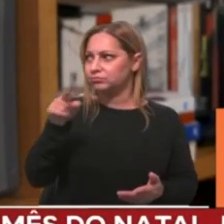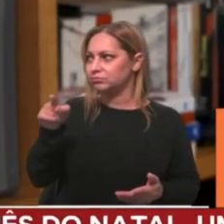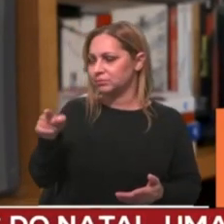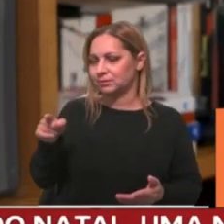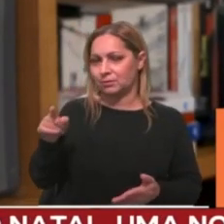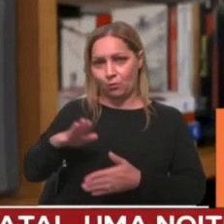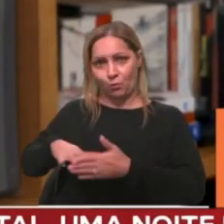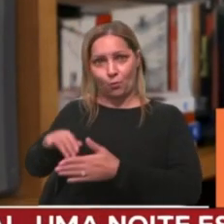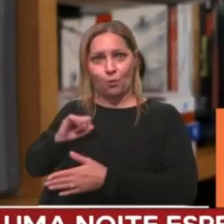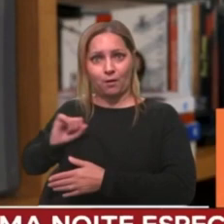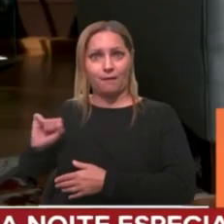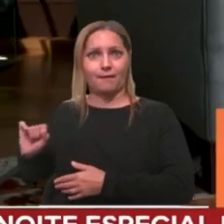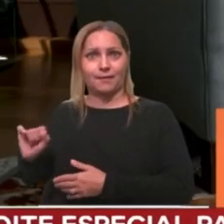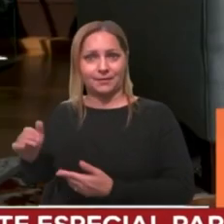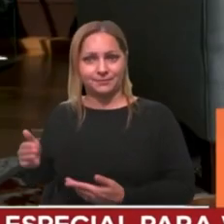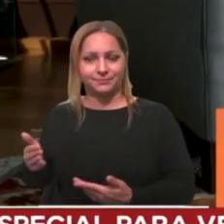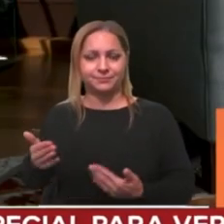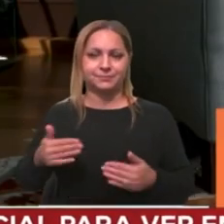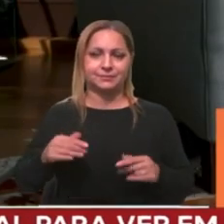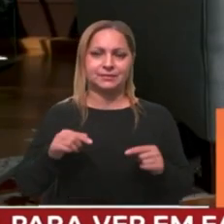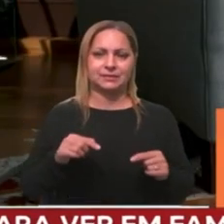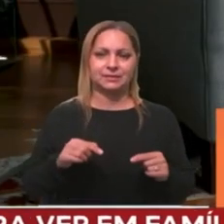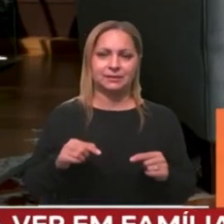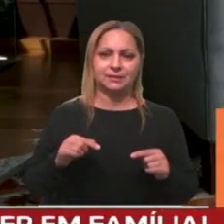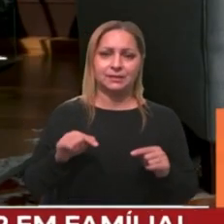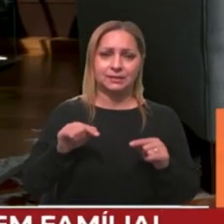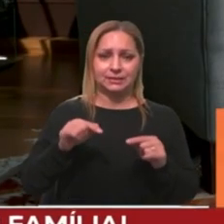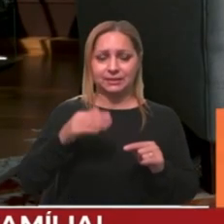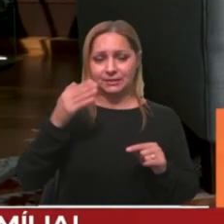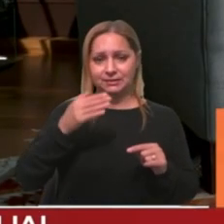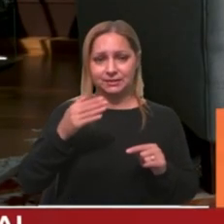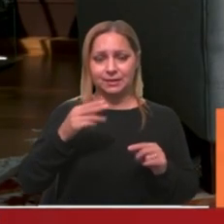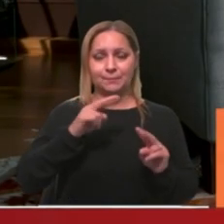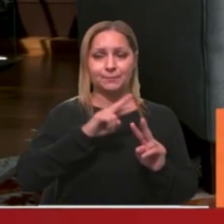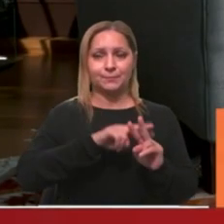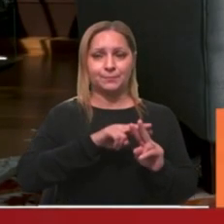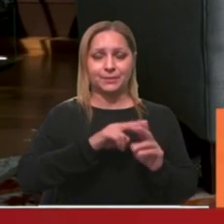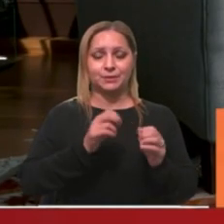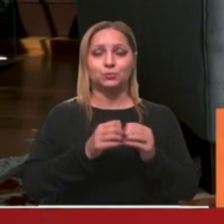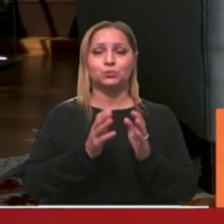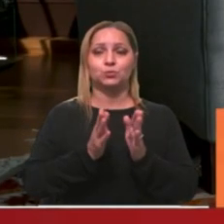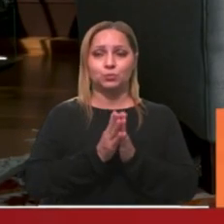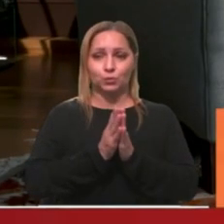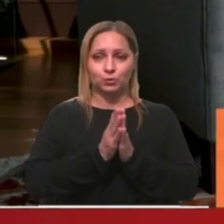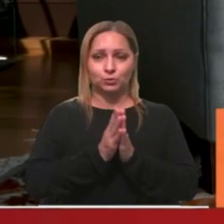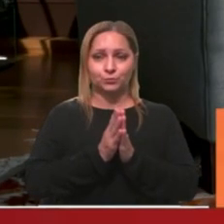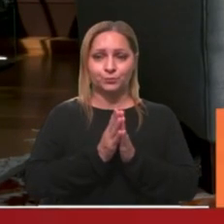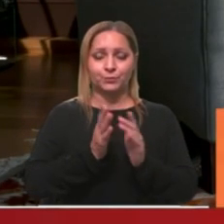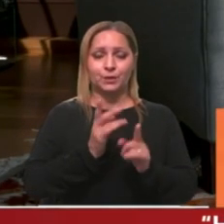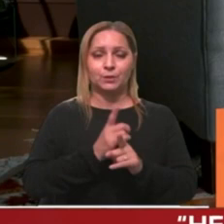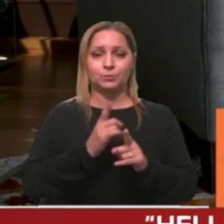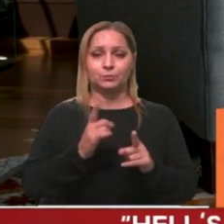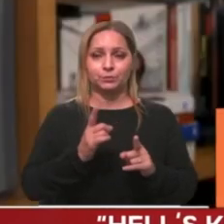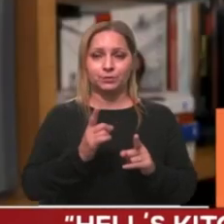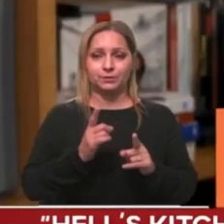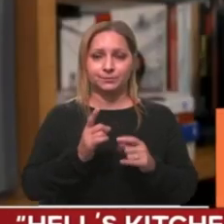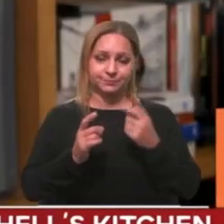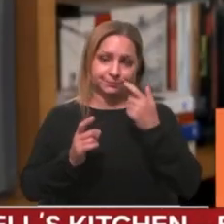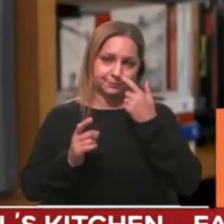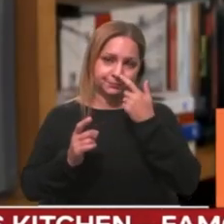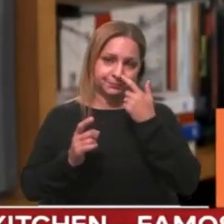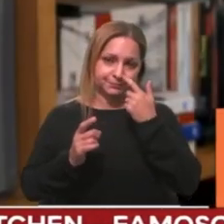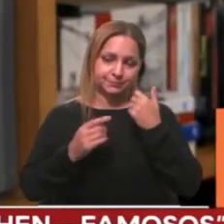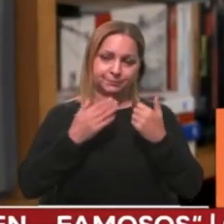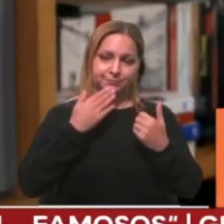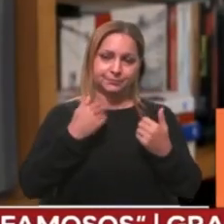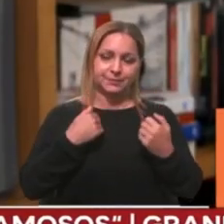é feliz não mas nesse dia depois fomos todos presos foi porque mand retiveram o o Car mandaram-nos levar o carro para